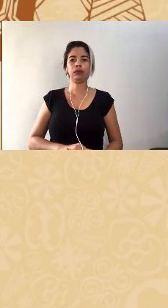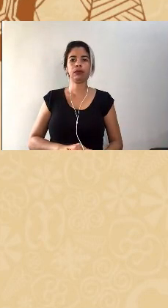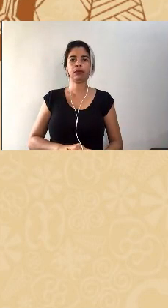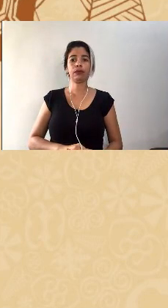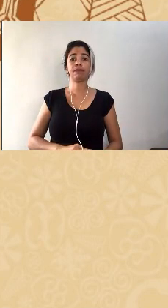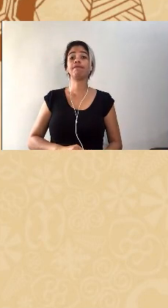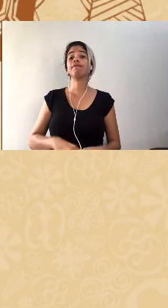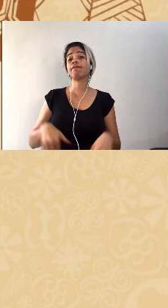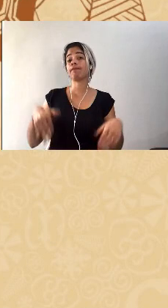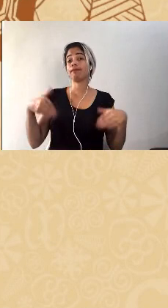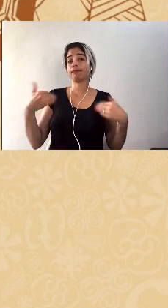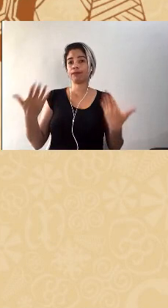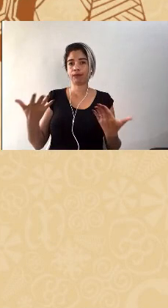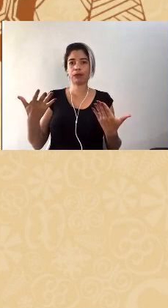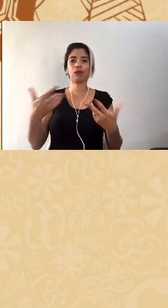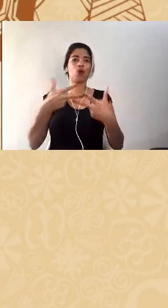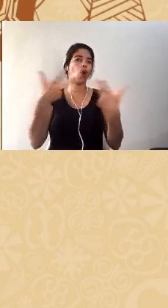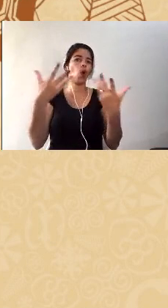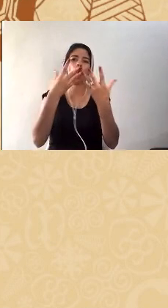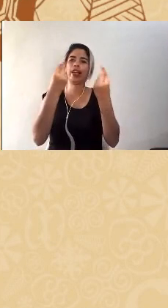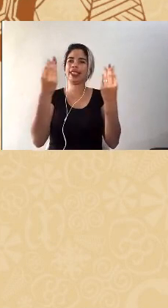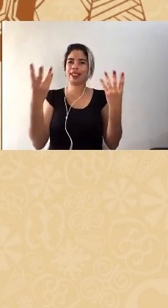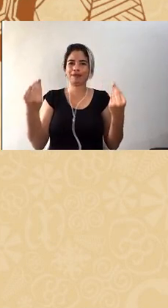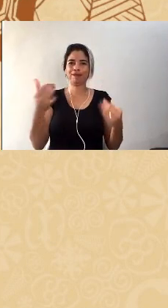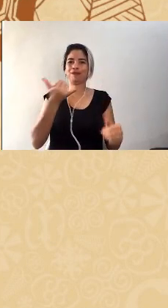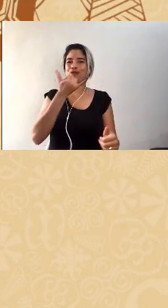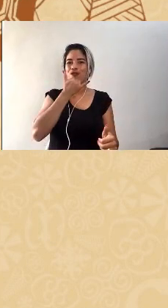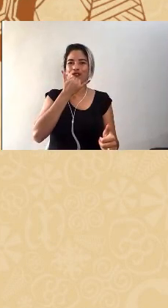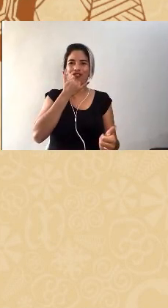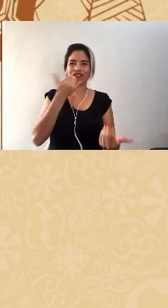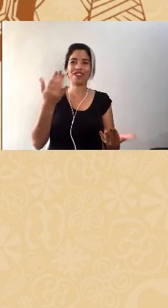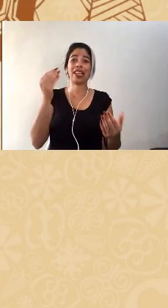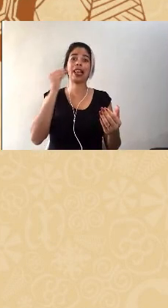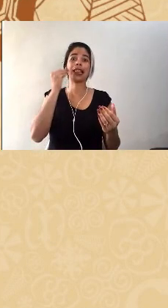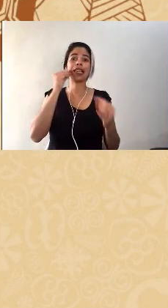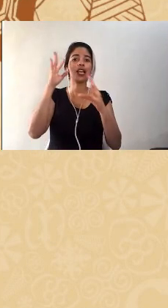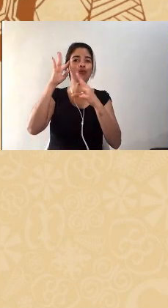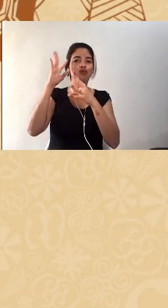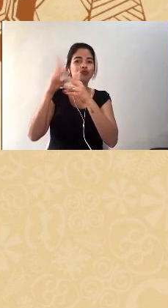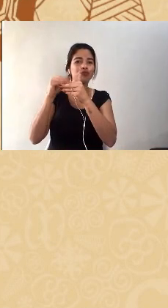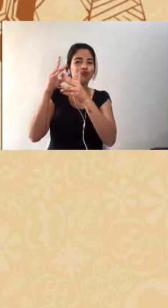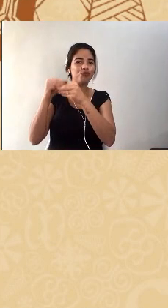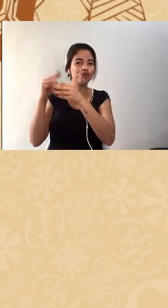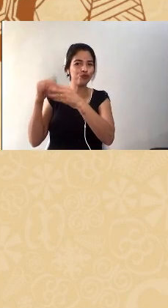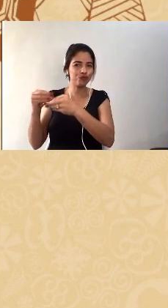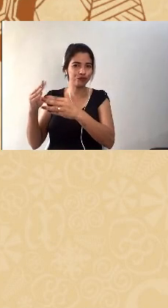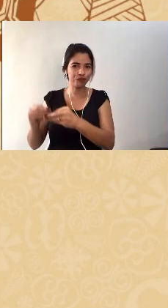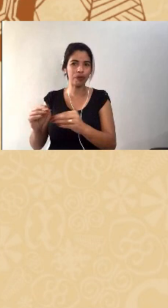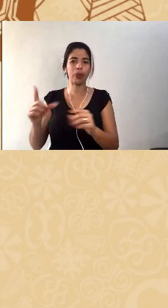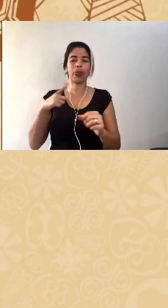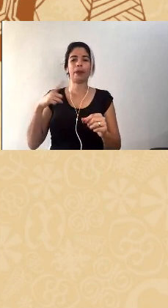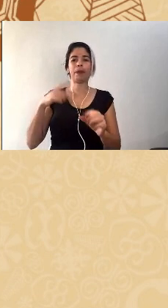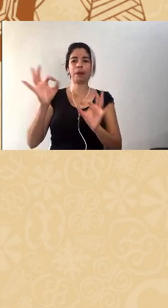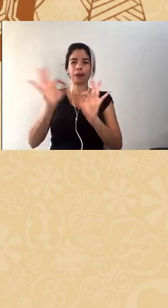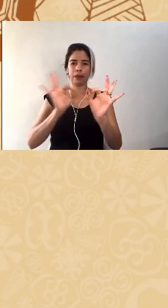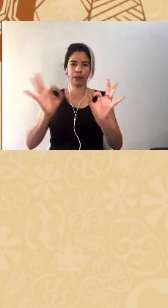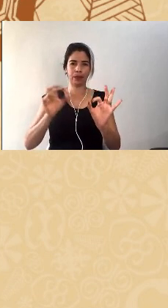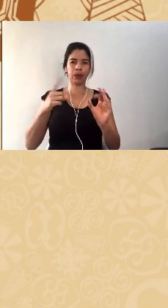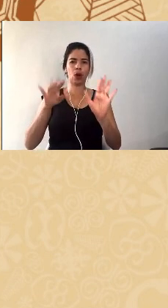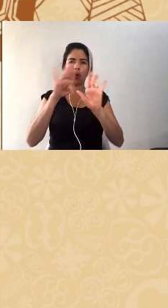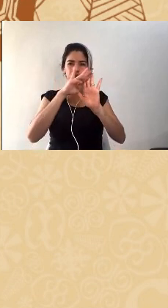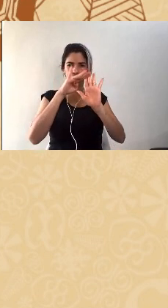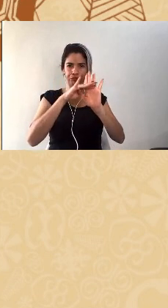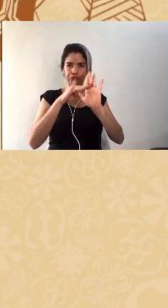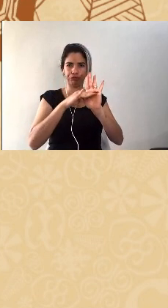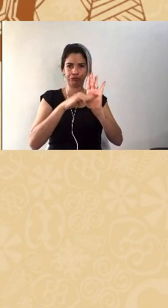Bem, muita coisa. Deixa eu tentar já resumir. No plano interno, só eu vou destacar algumas coisas ali